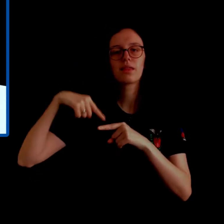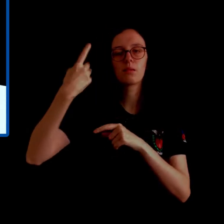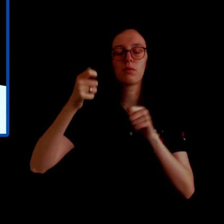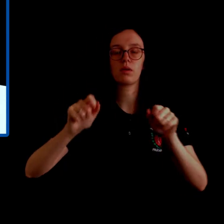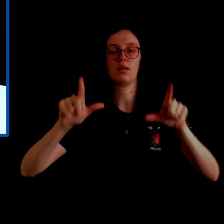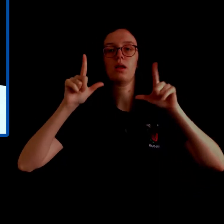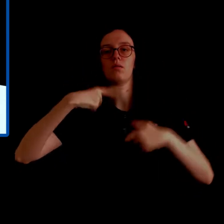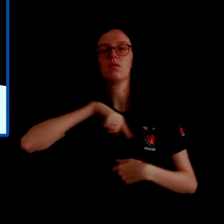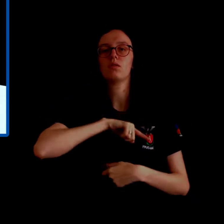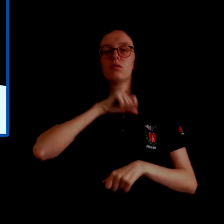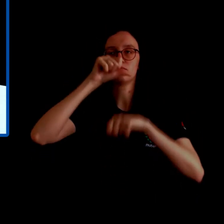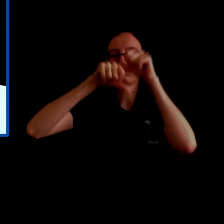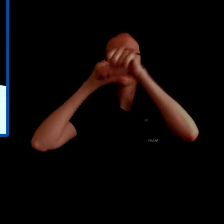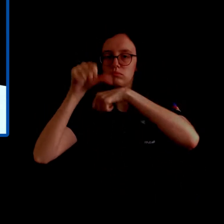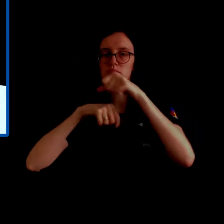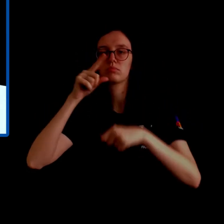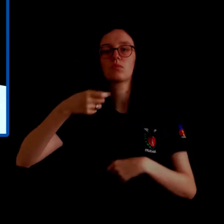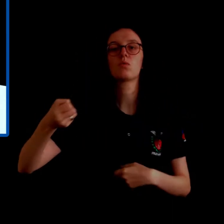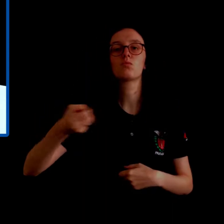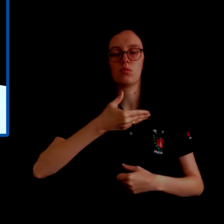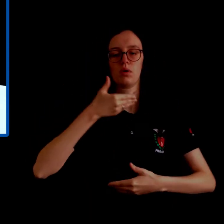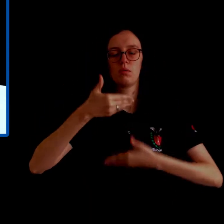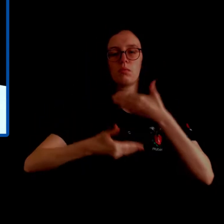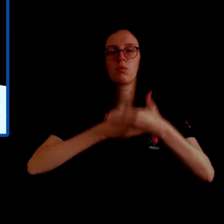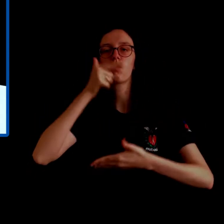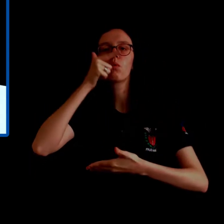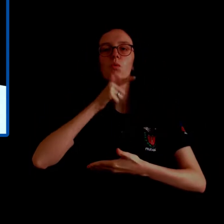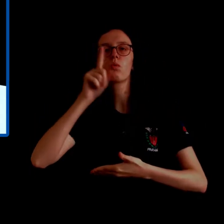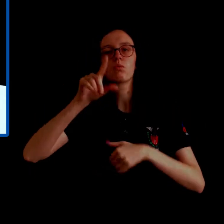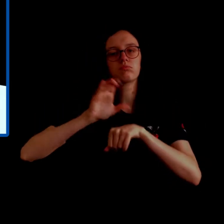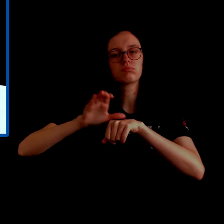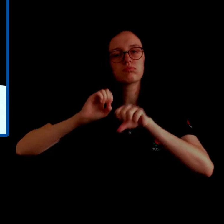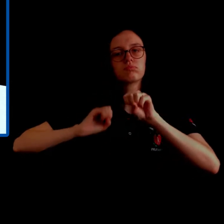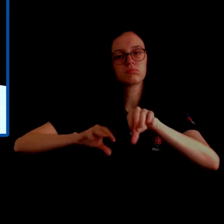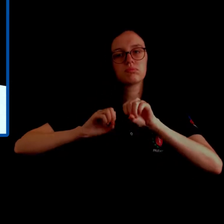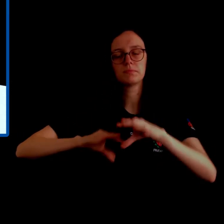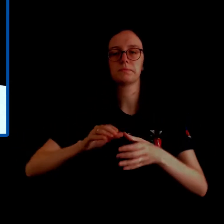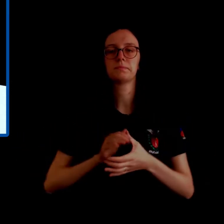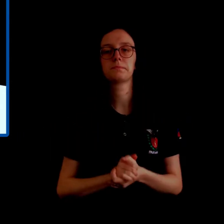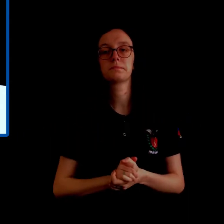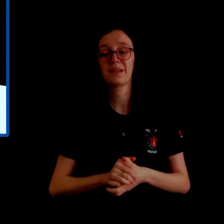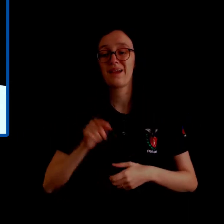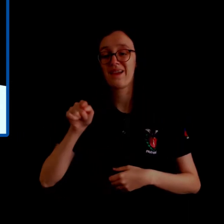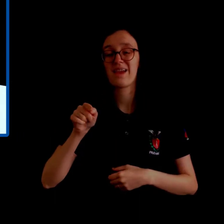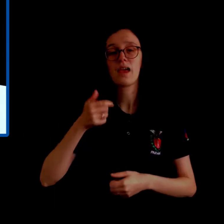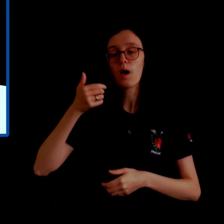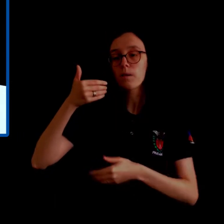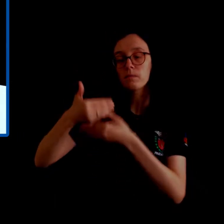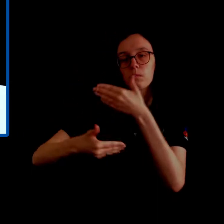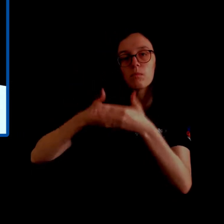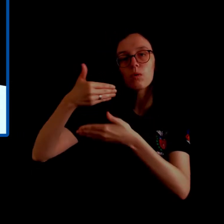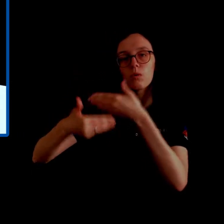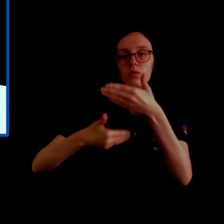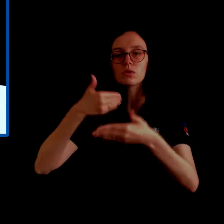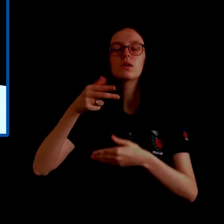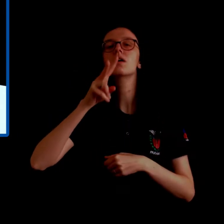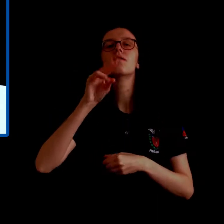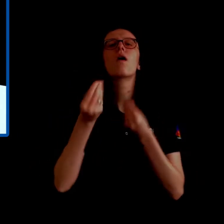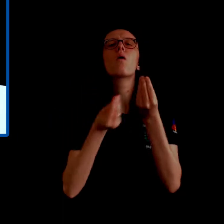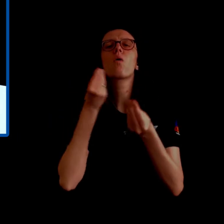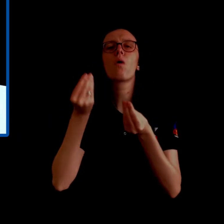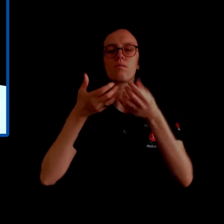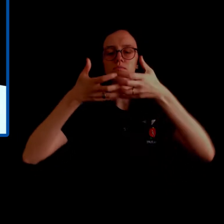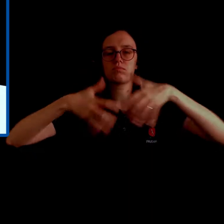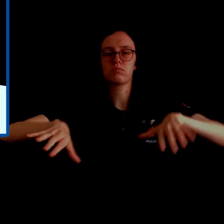a reestruturar o novo processo de formação continuada. Esse processo de formação continuada, ele vai se dividir